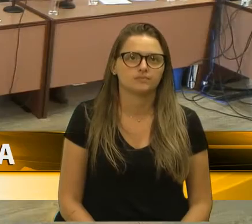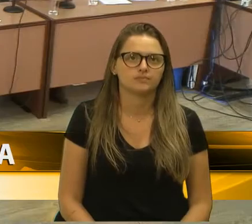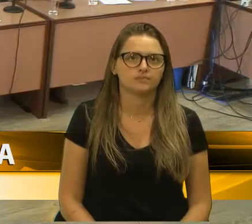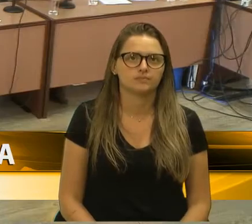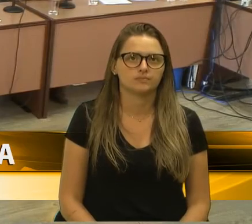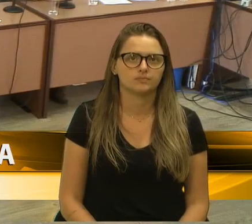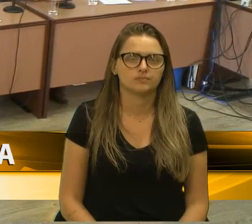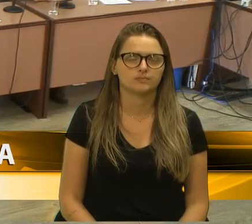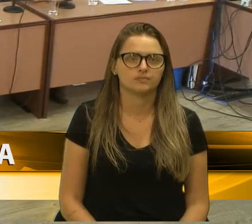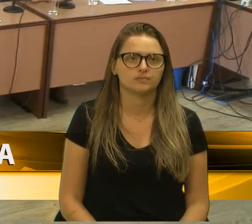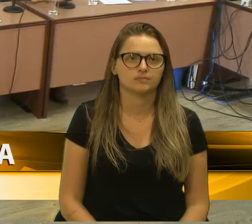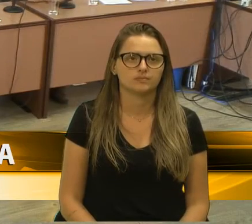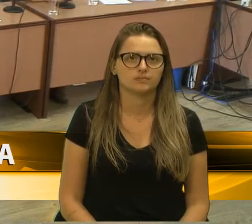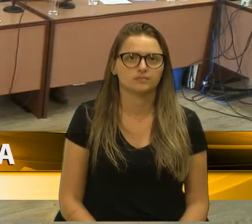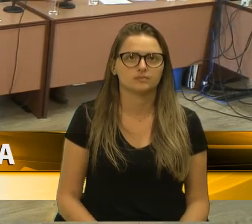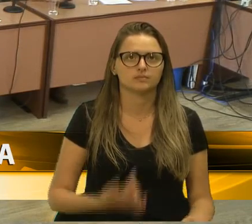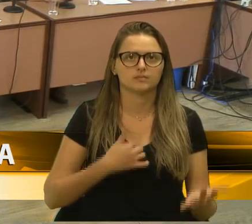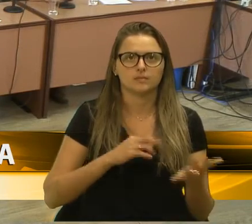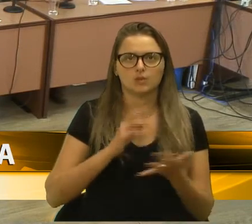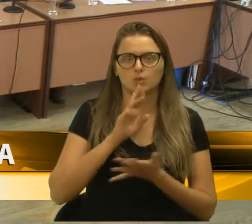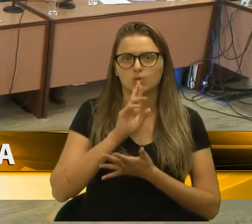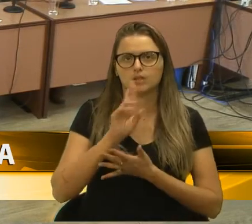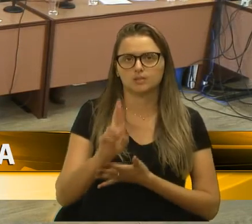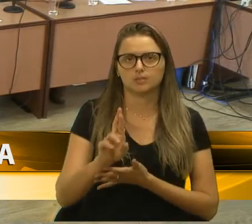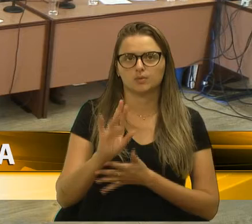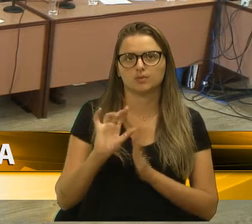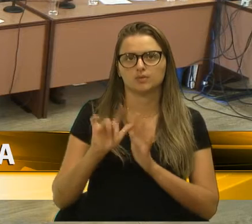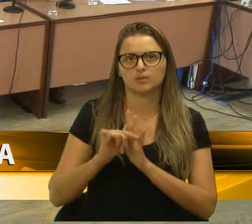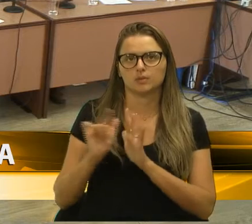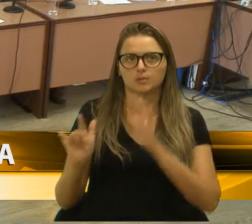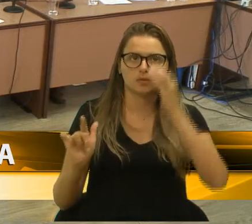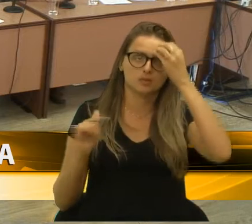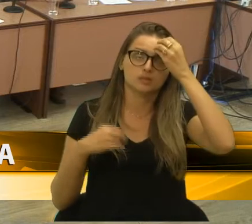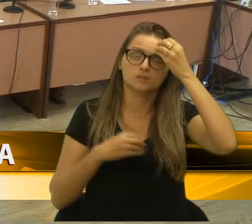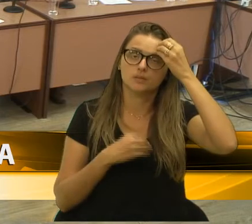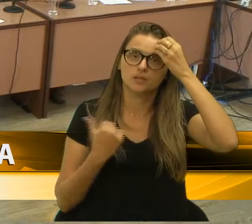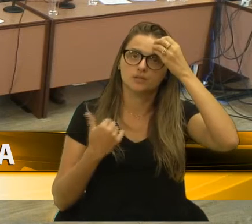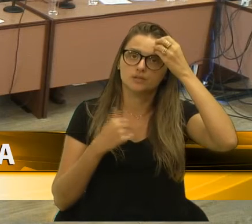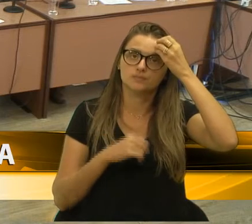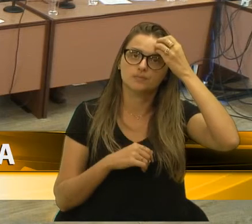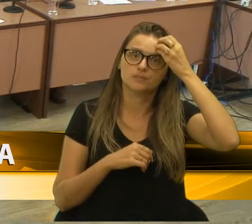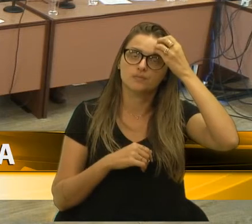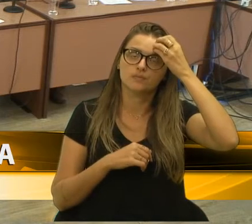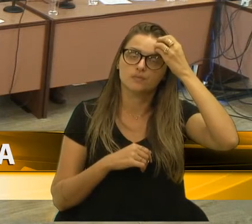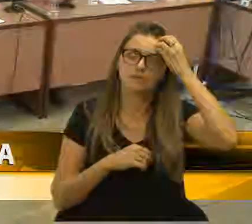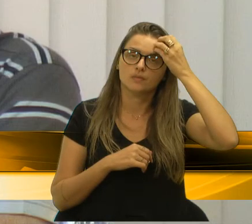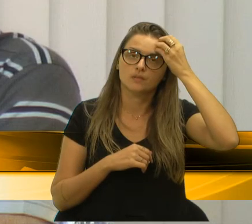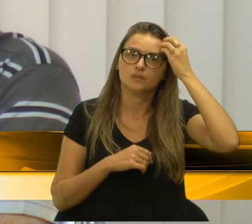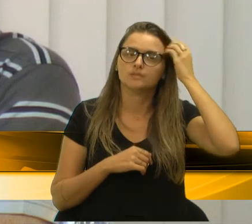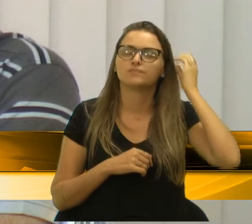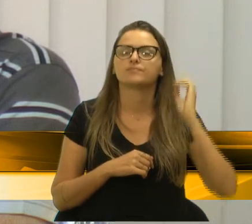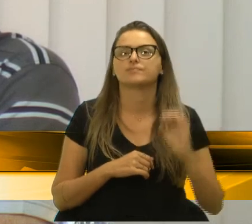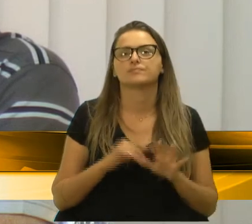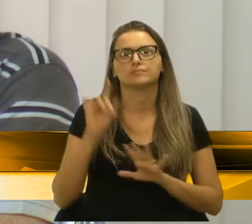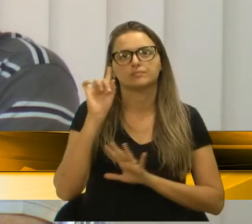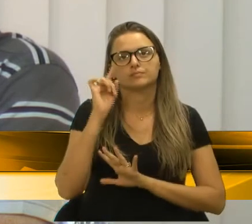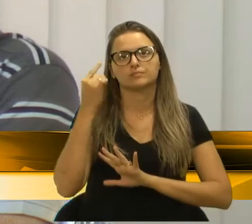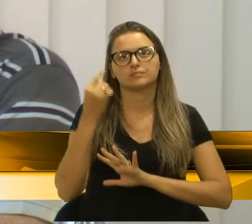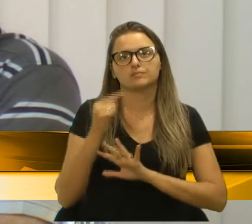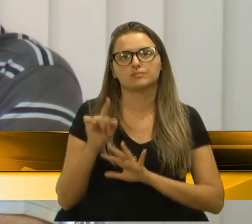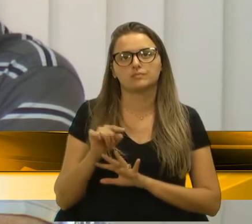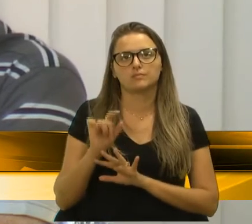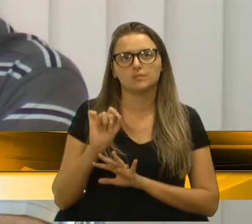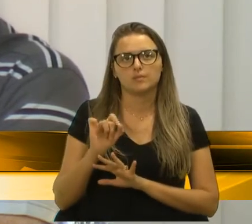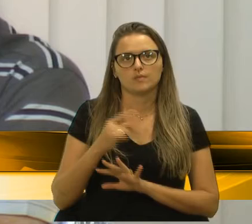Eu vou responder duas perguntas, depois eu passo para a Andréa. A ideia é que a